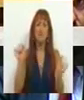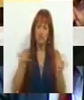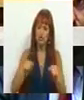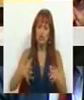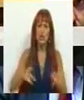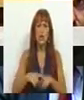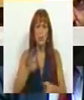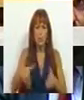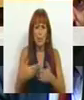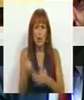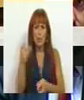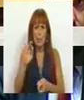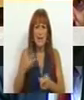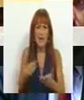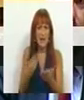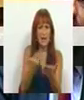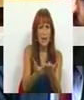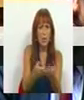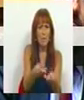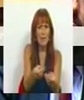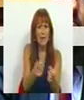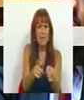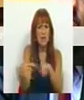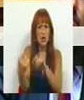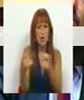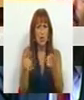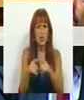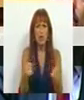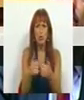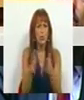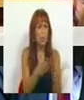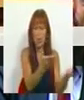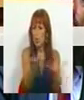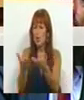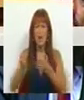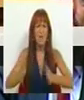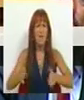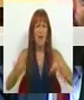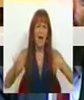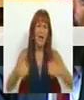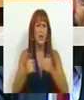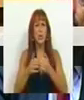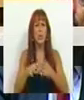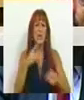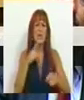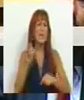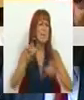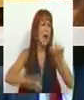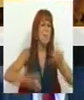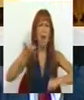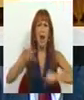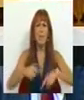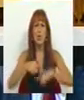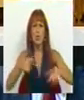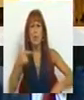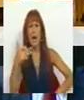concordou com uma proposta que o PSD lhe fez desta matéria ser discutida entre todos. Não vale a pena continuar aqui todos a dizerem mal do